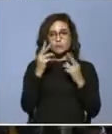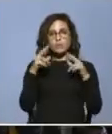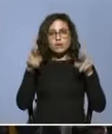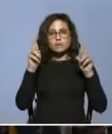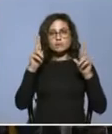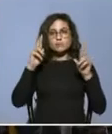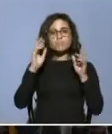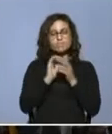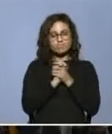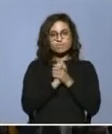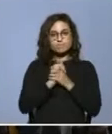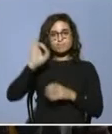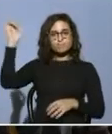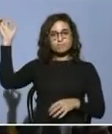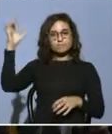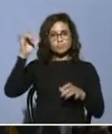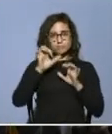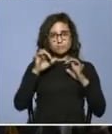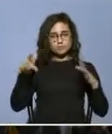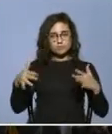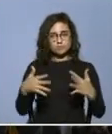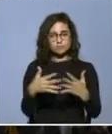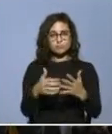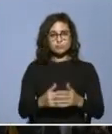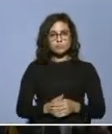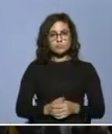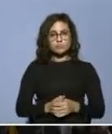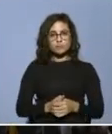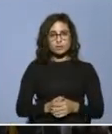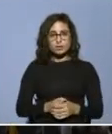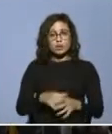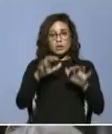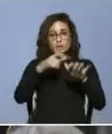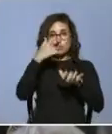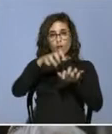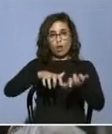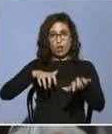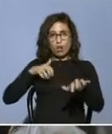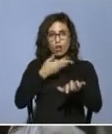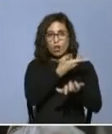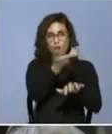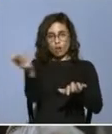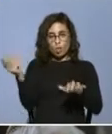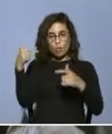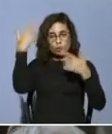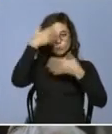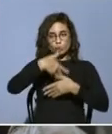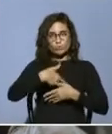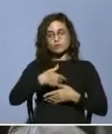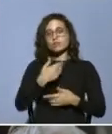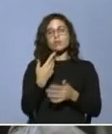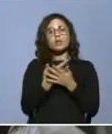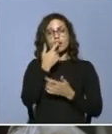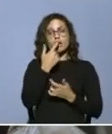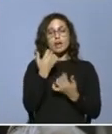Iluminai, Senhor, a terra inteira. Pela nossa Assembleia desta noite, para que a alegria que sentimos uns com